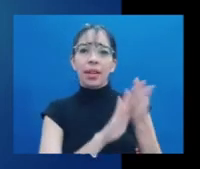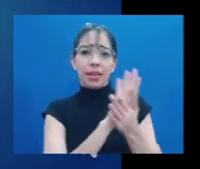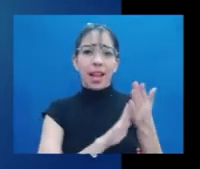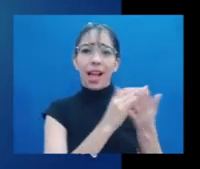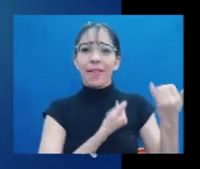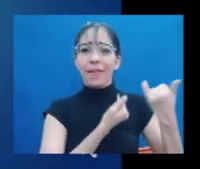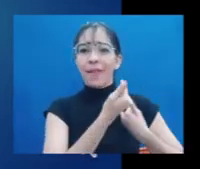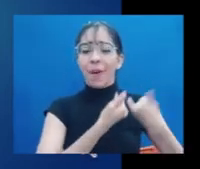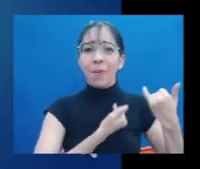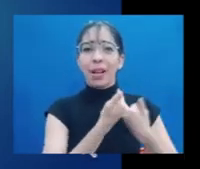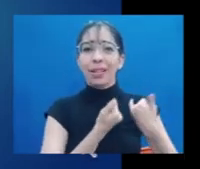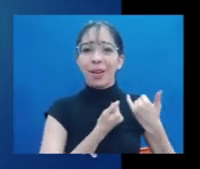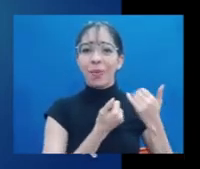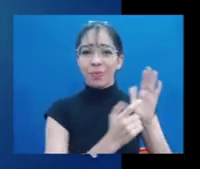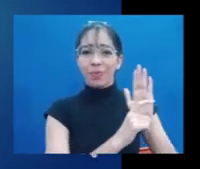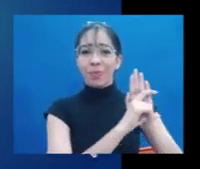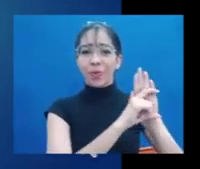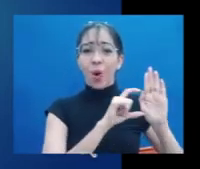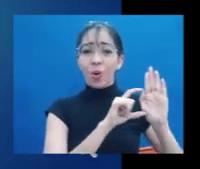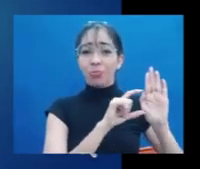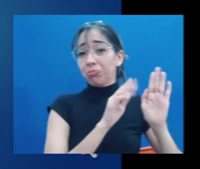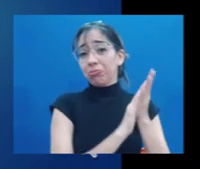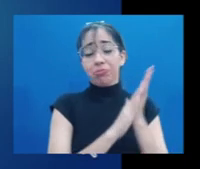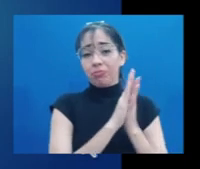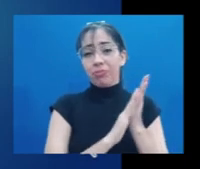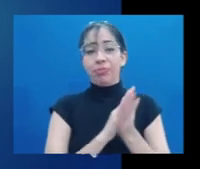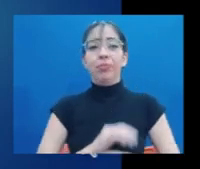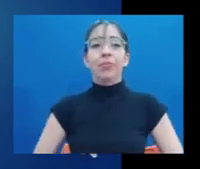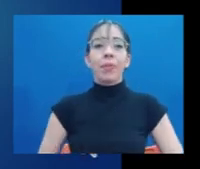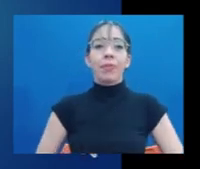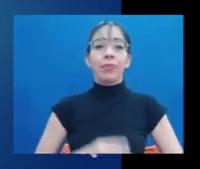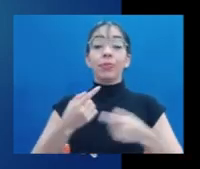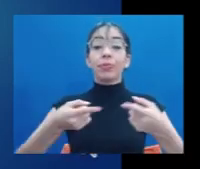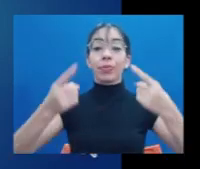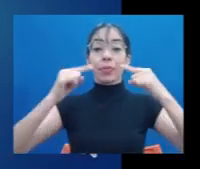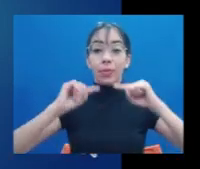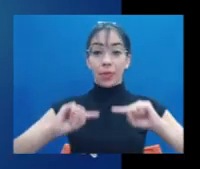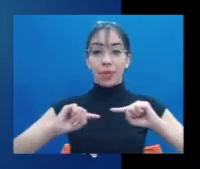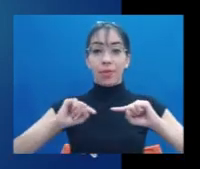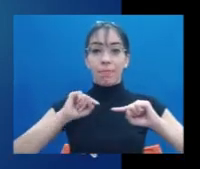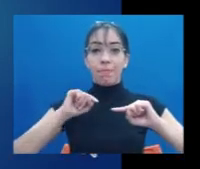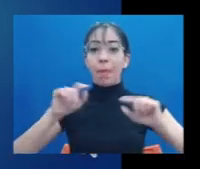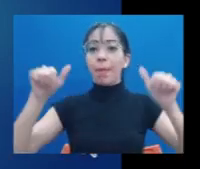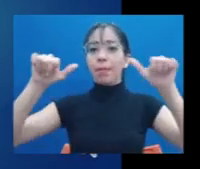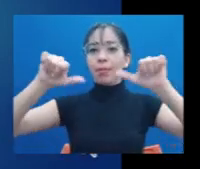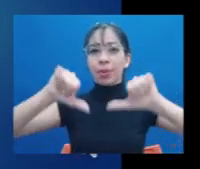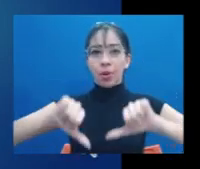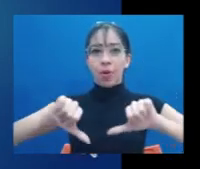o produto, a concentração, a data que aquela solução foi preparada, quem preparou e qual é a validade,